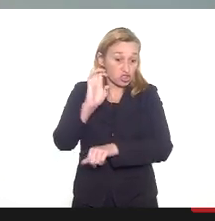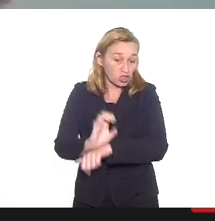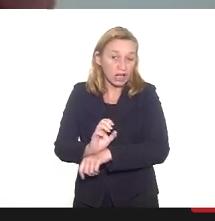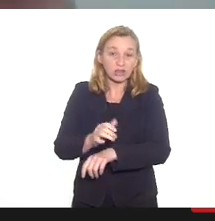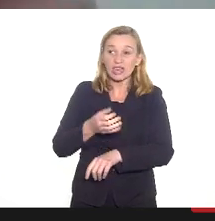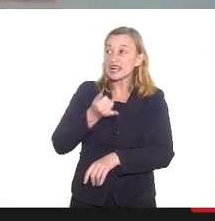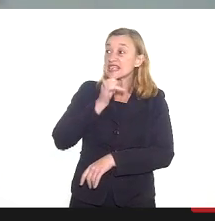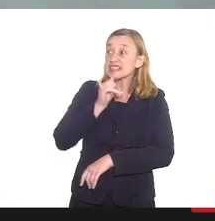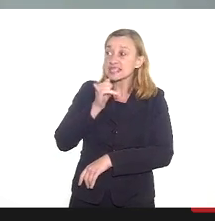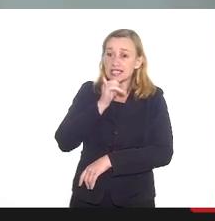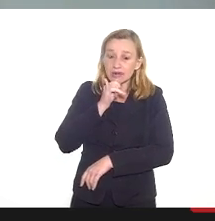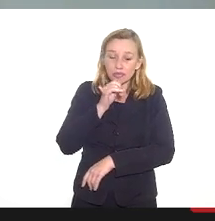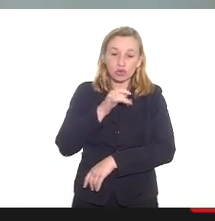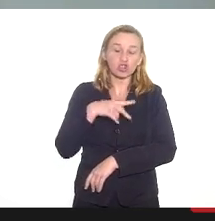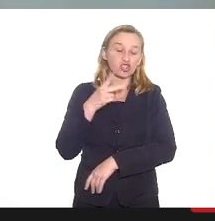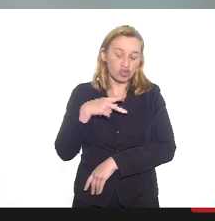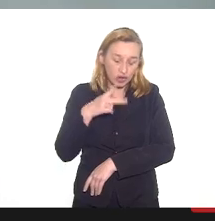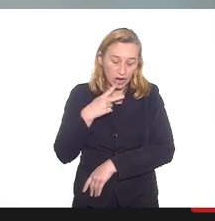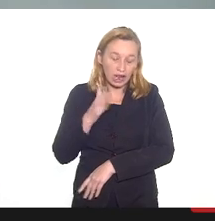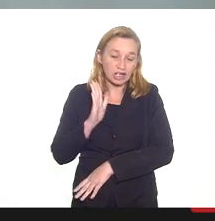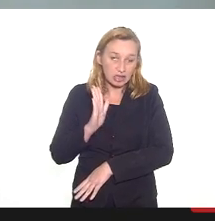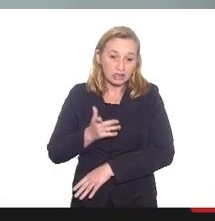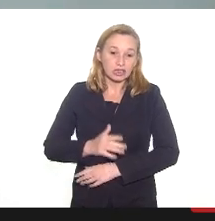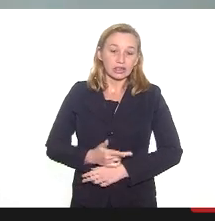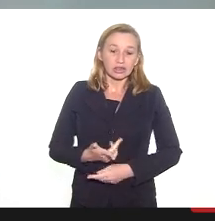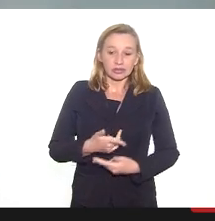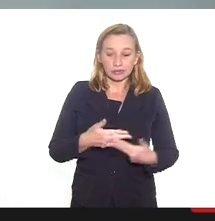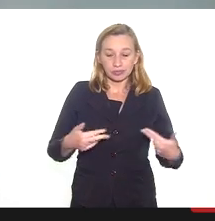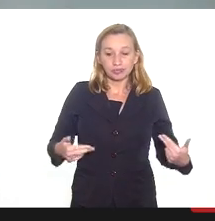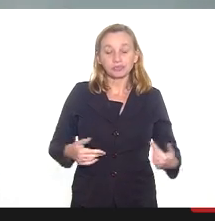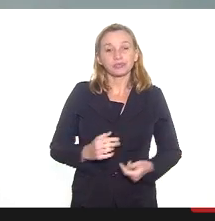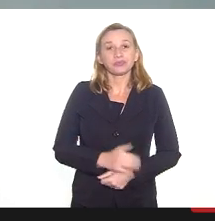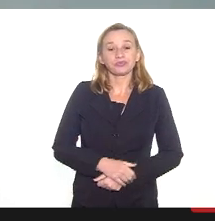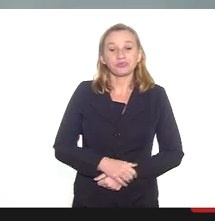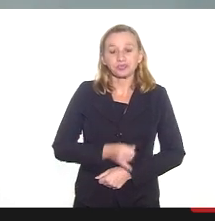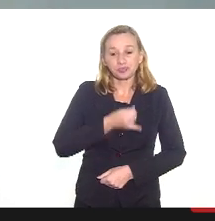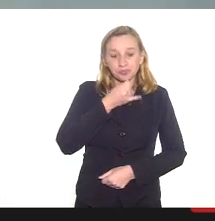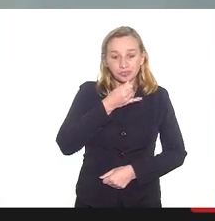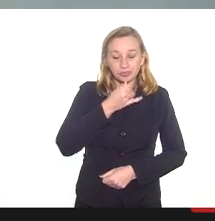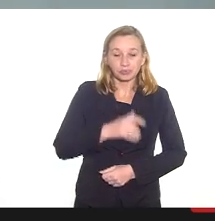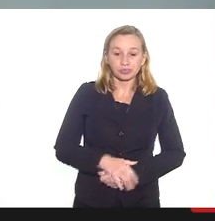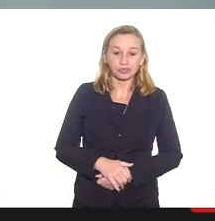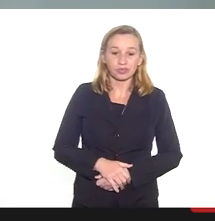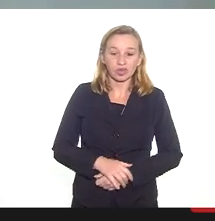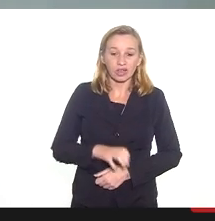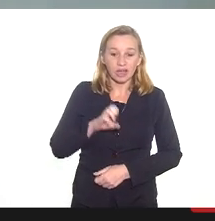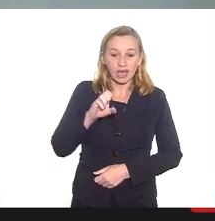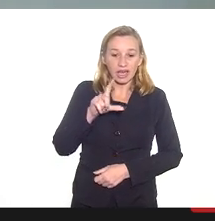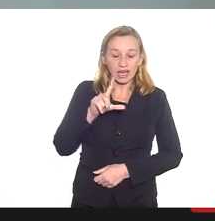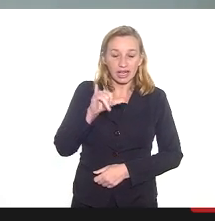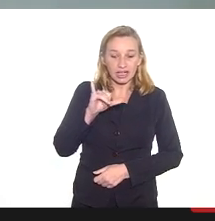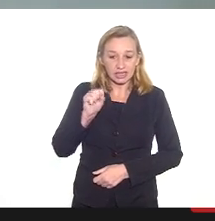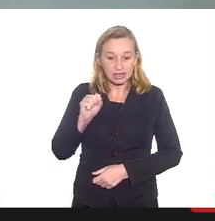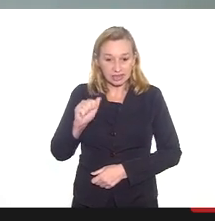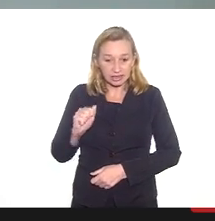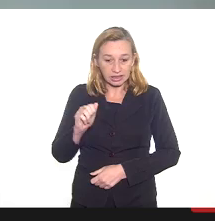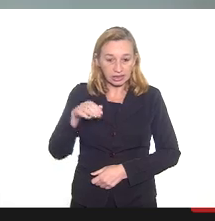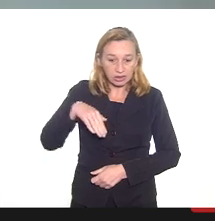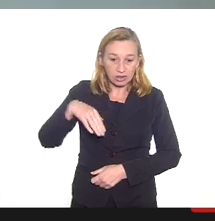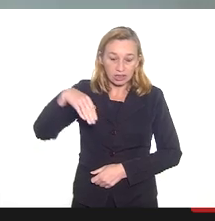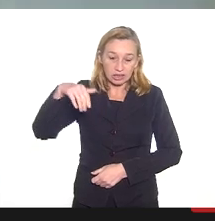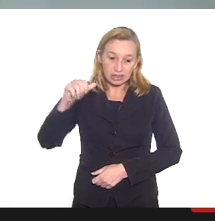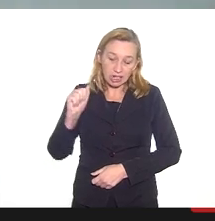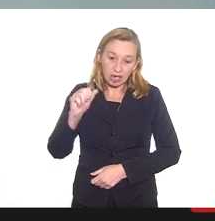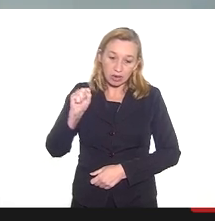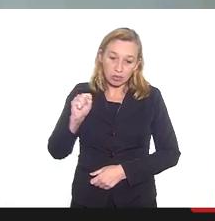um exemplo que eu já citei várias vezes, porque ele é escandaloso, que é o caso da Elisa Samúdio. Né? A Elisa